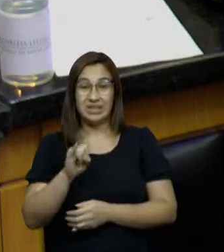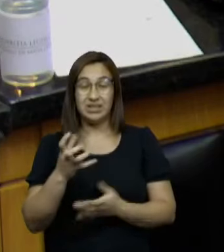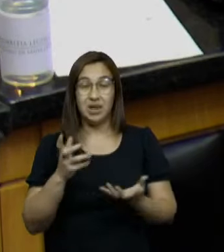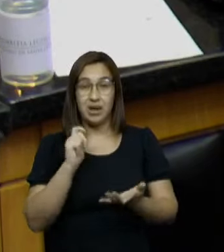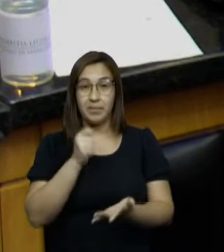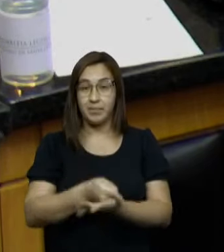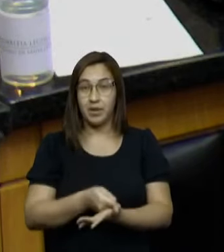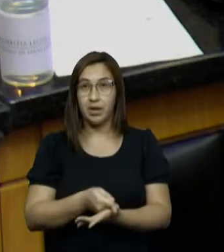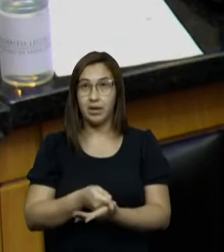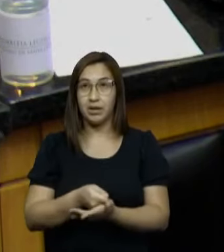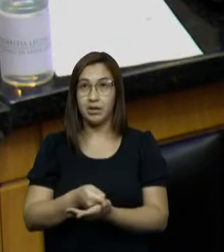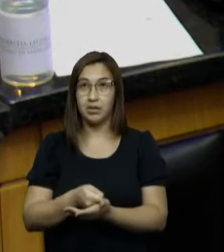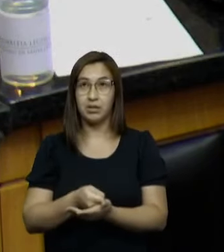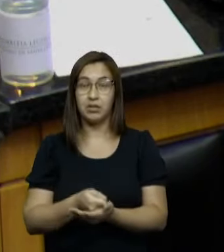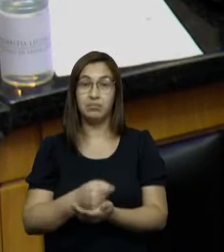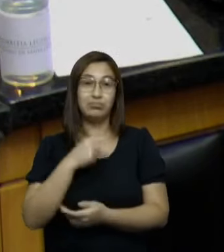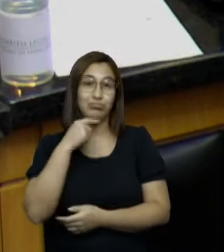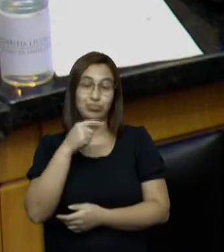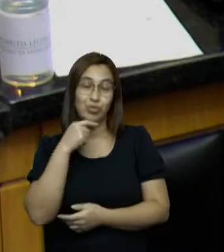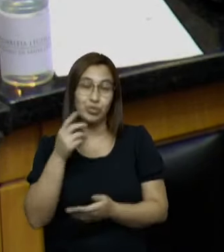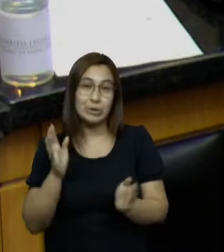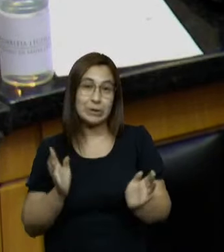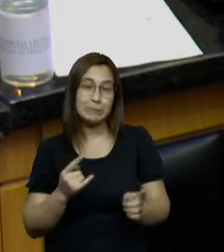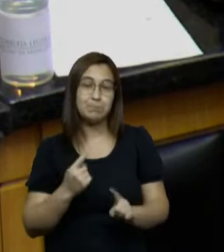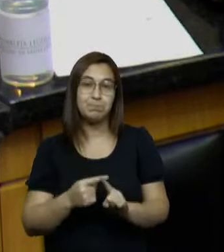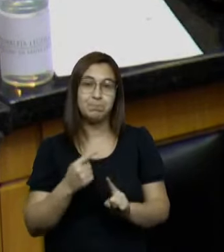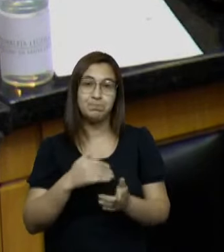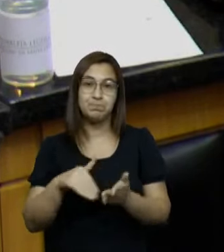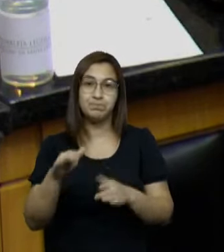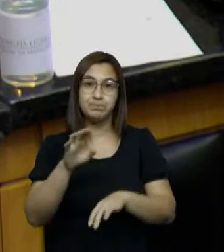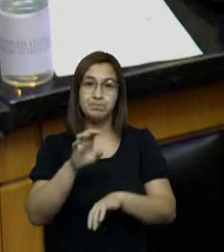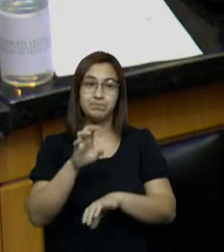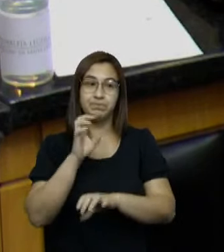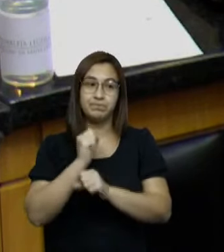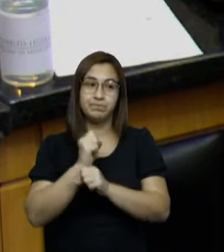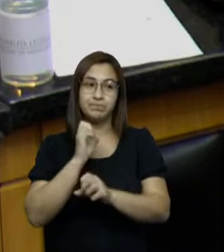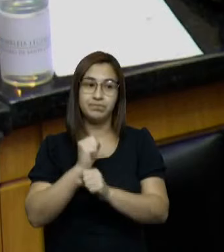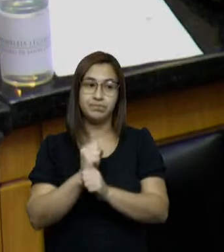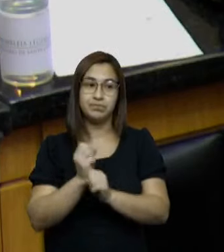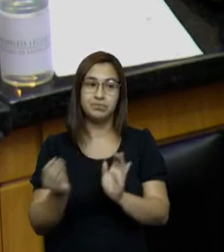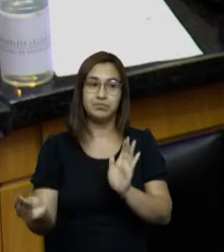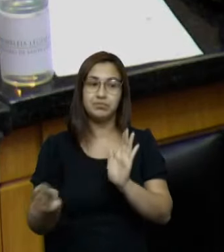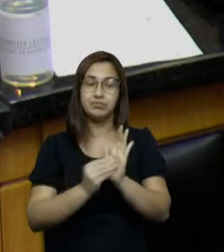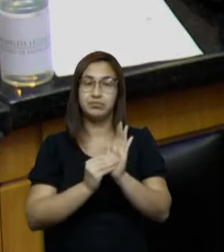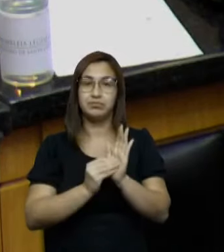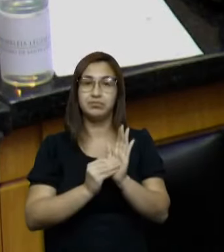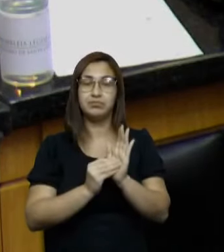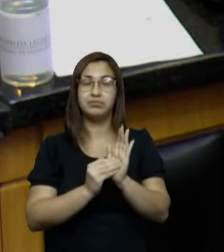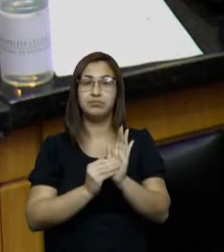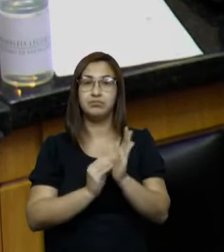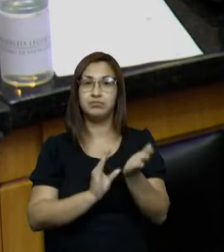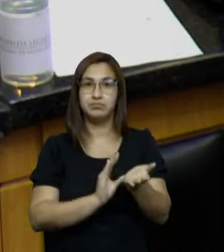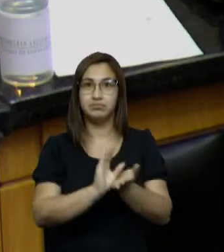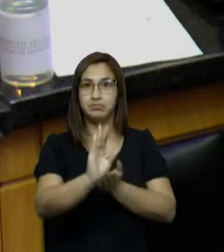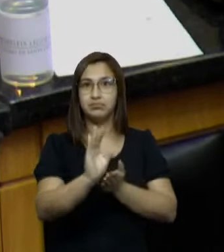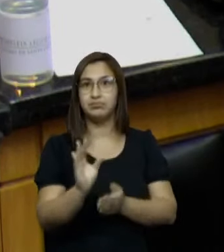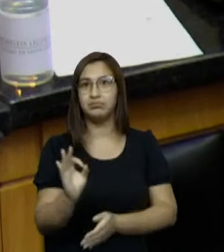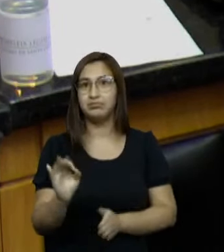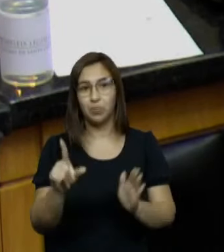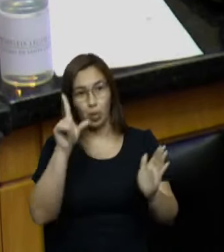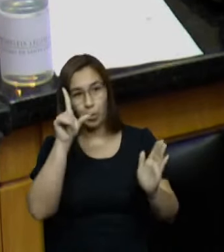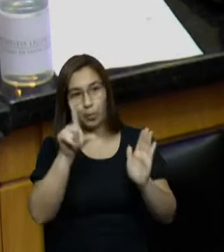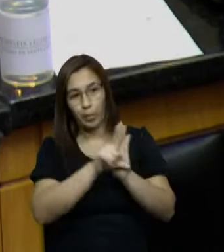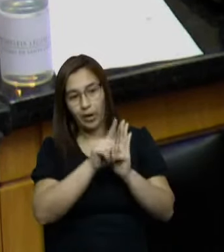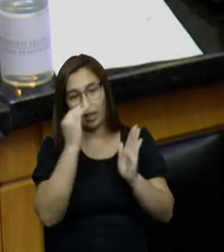IPVA, não vai conseguir, porque a Secretaria da Fazenda não colocou, não está aplicando a lei. Ela